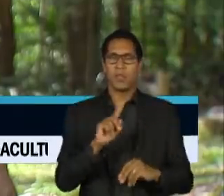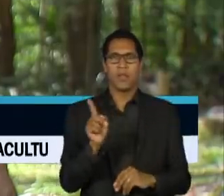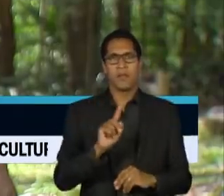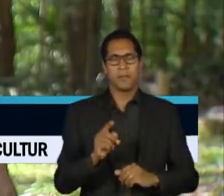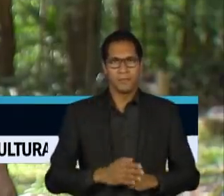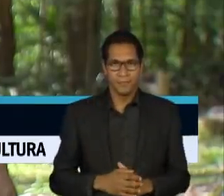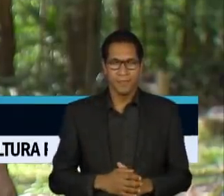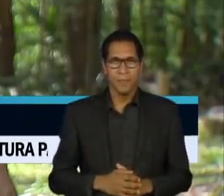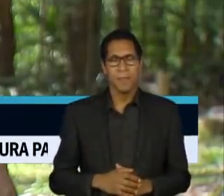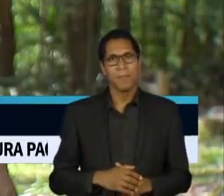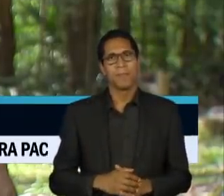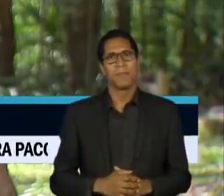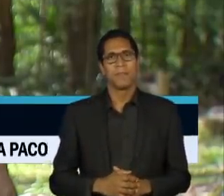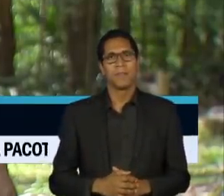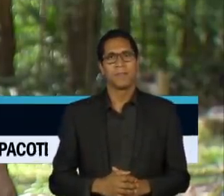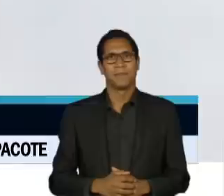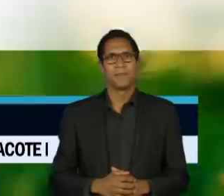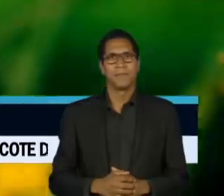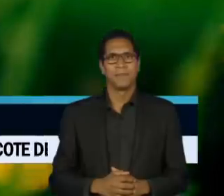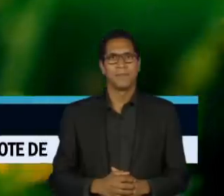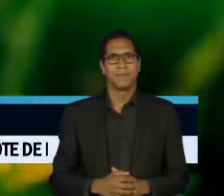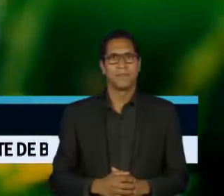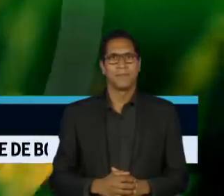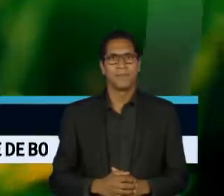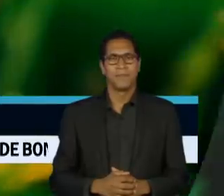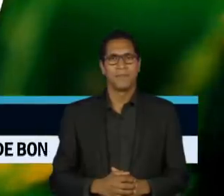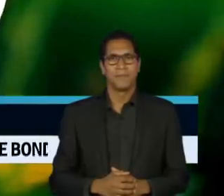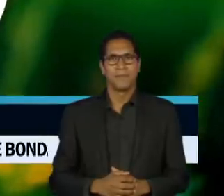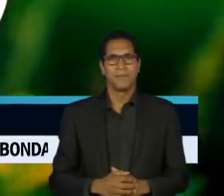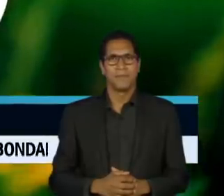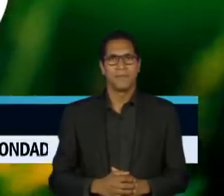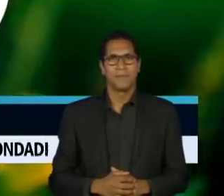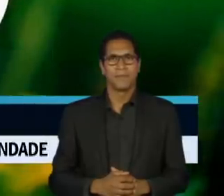Planeta Terra. Até lá!